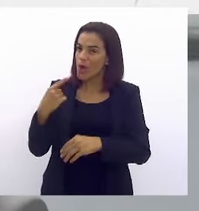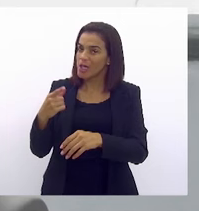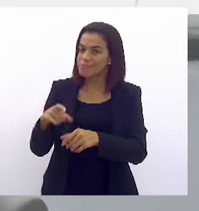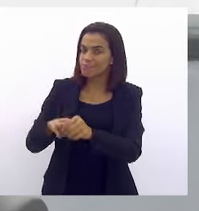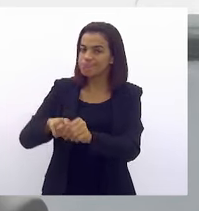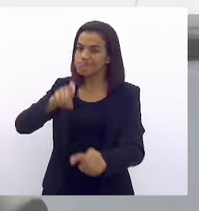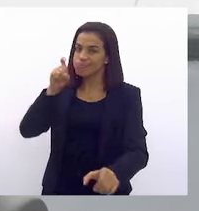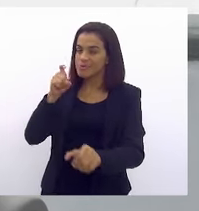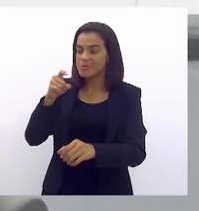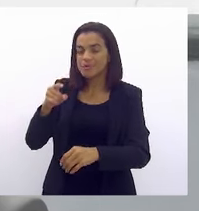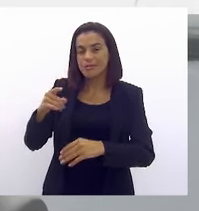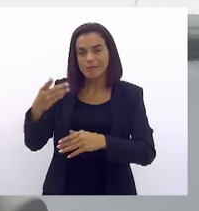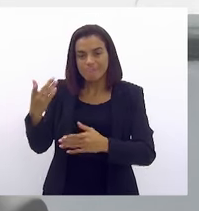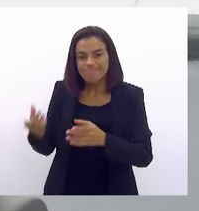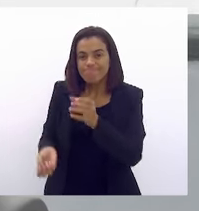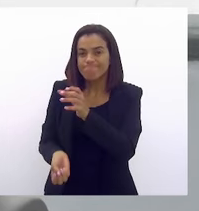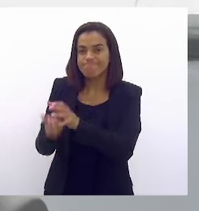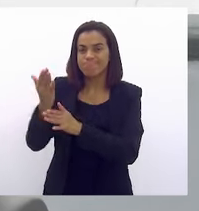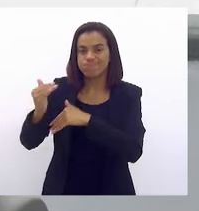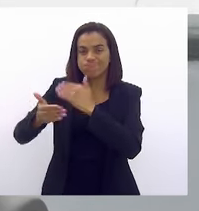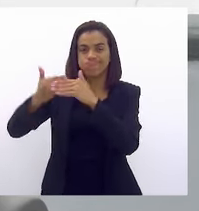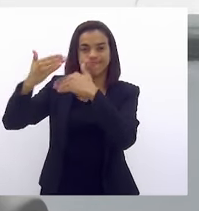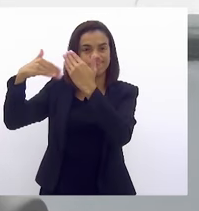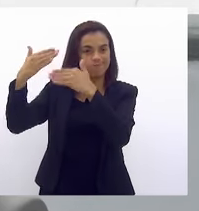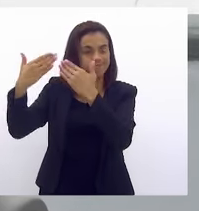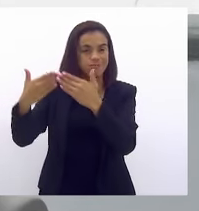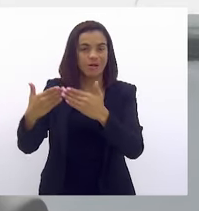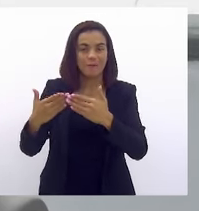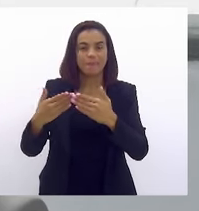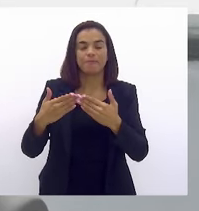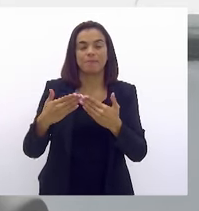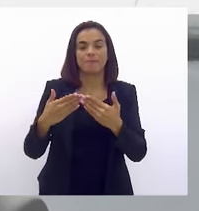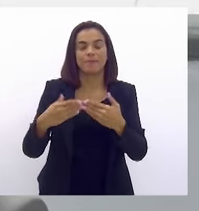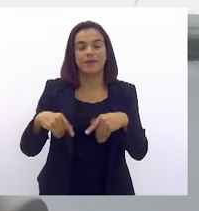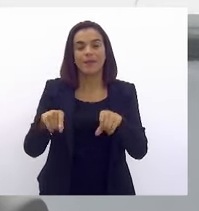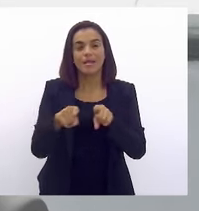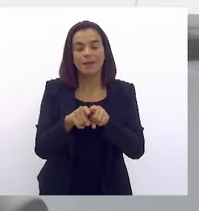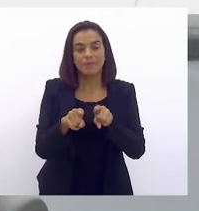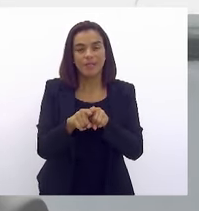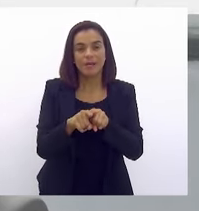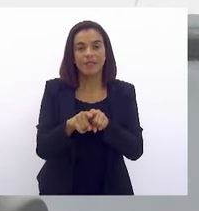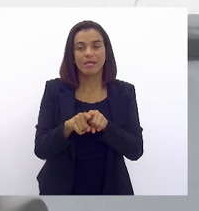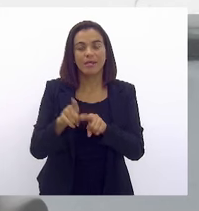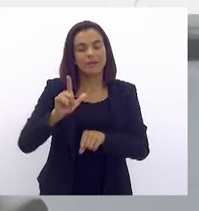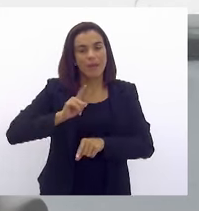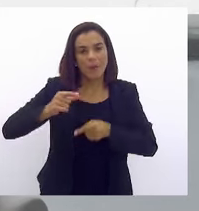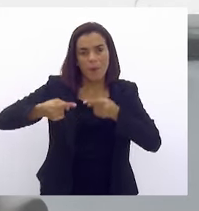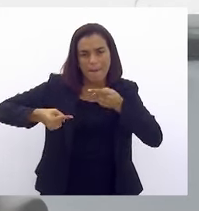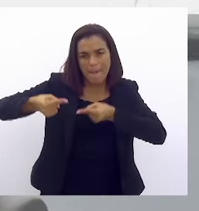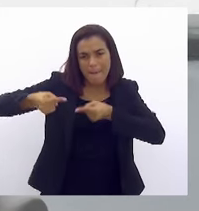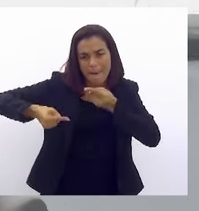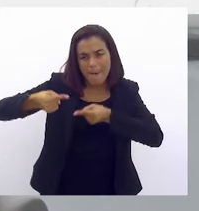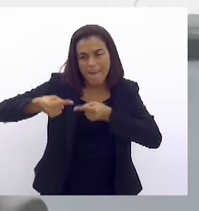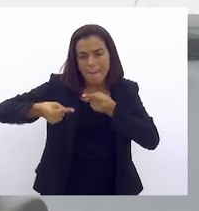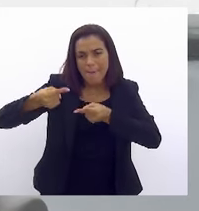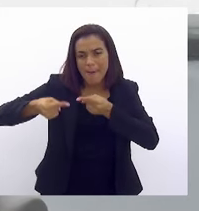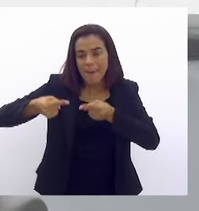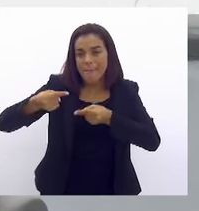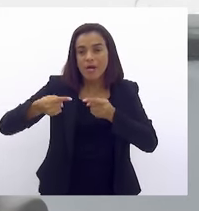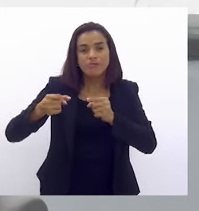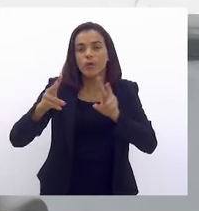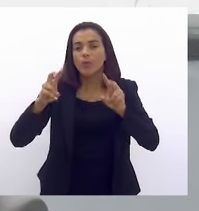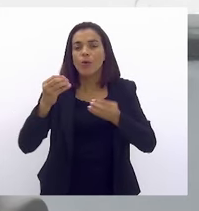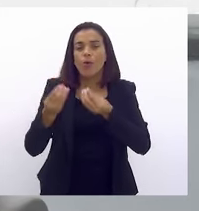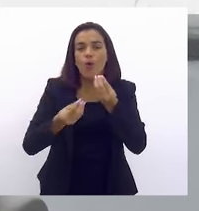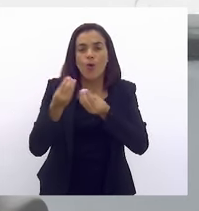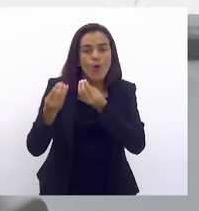estamos avançando nesse processo, por isso que a gente tem, né, uma discussão sobre a urbanização da